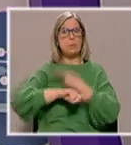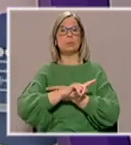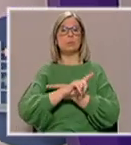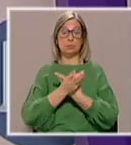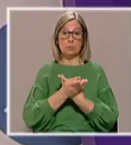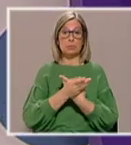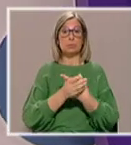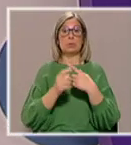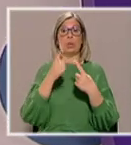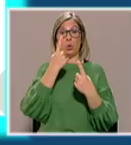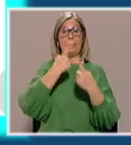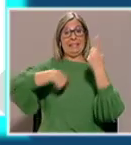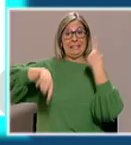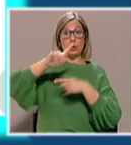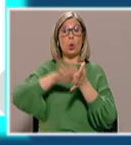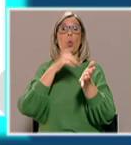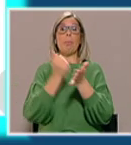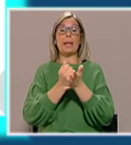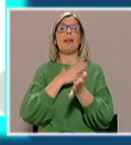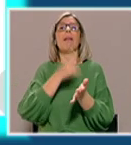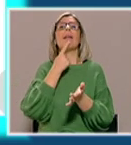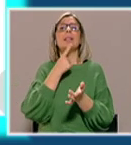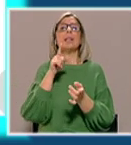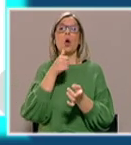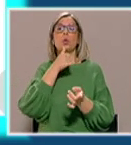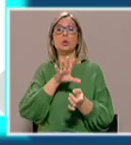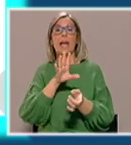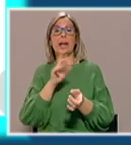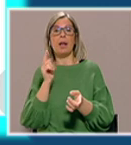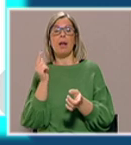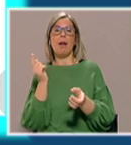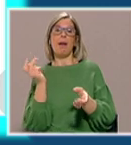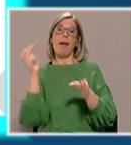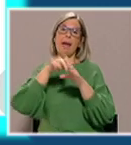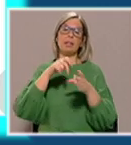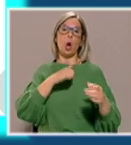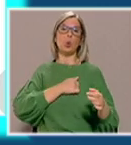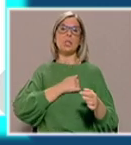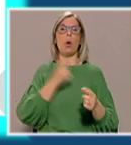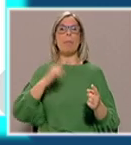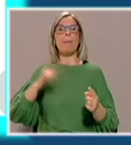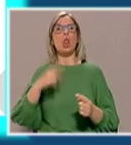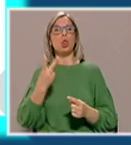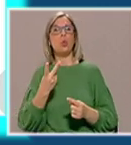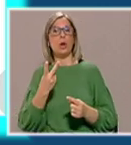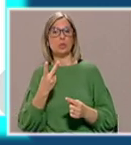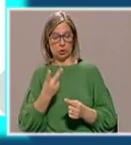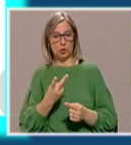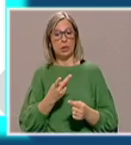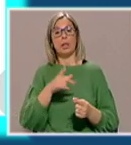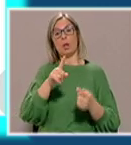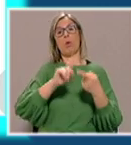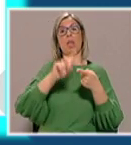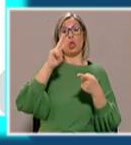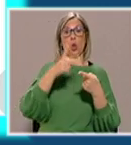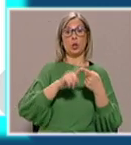sangue passa 2 vezes pelo coração, podendo então distinguir-se 2 circuitos ou 2 trajetos. Temos então a circulação pulmonar ou